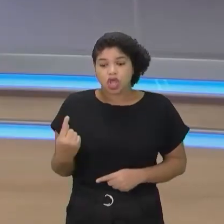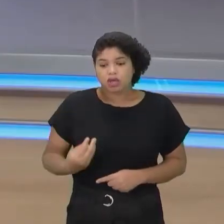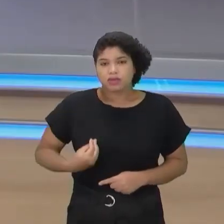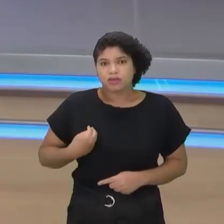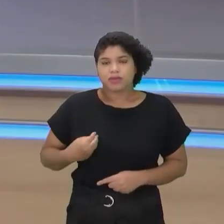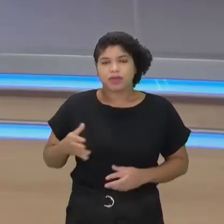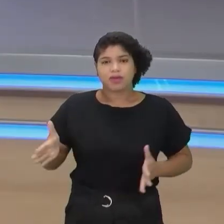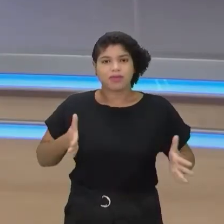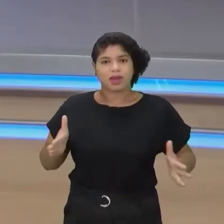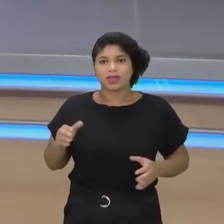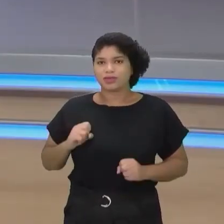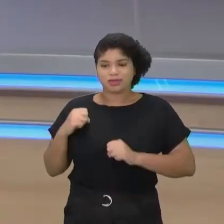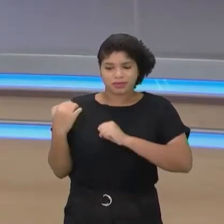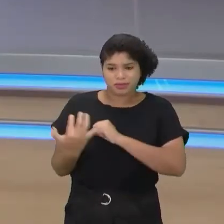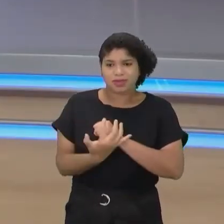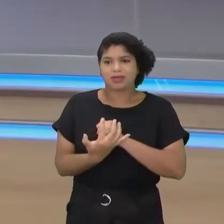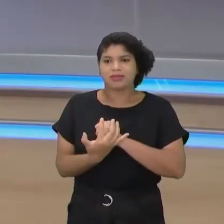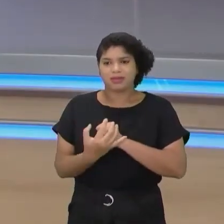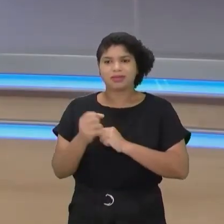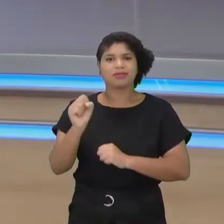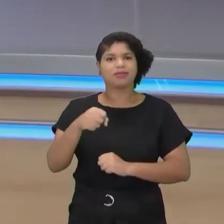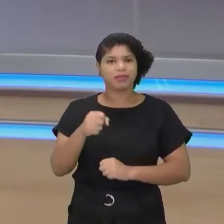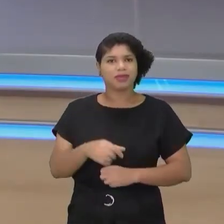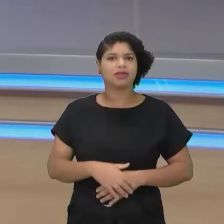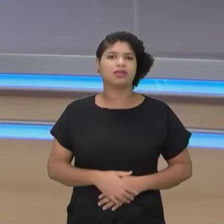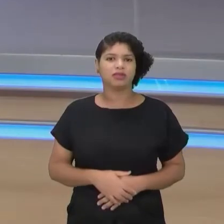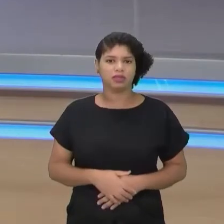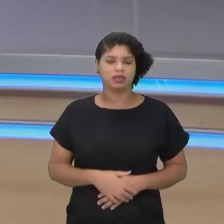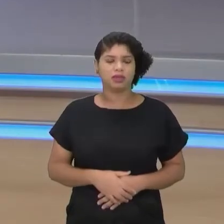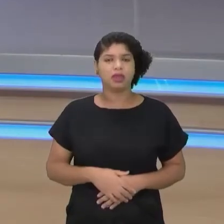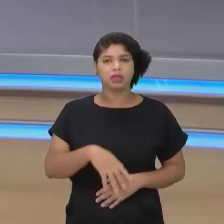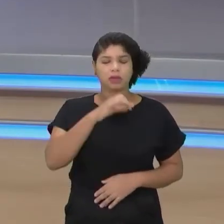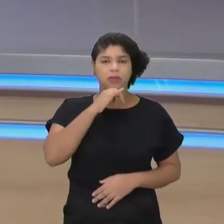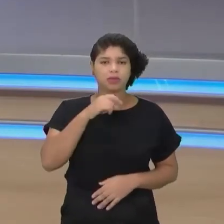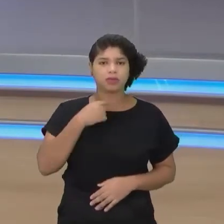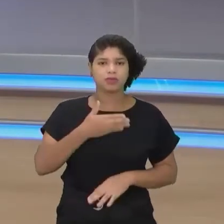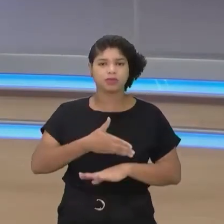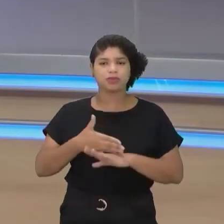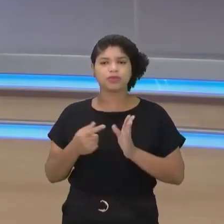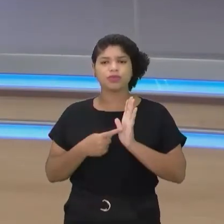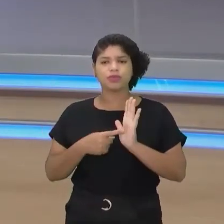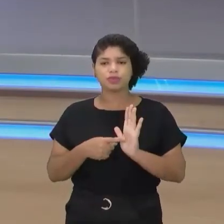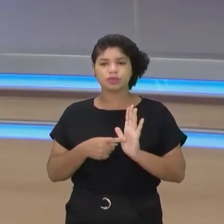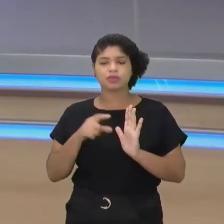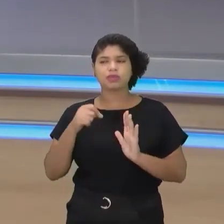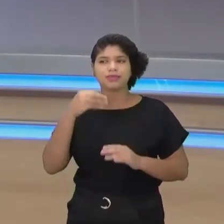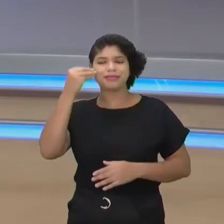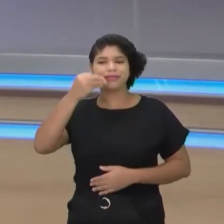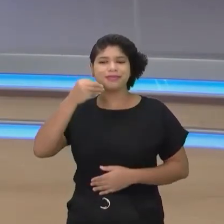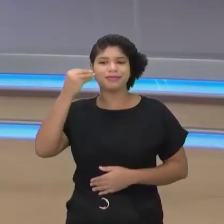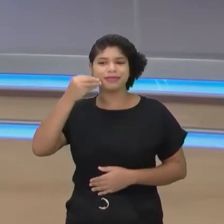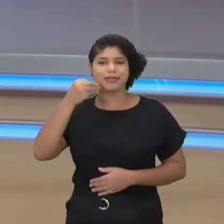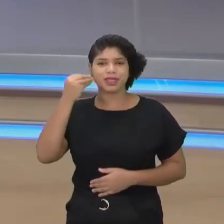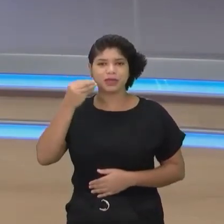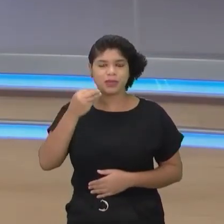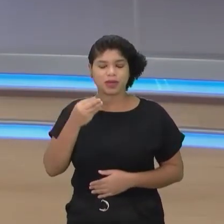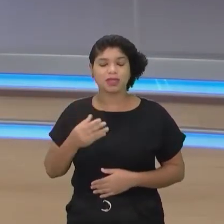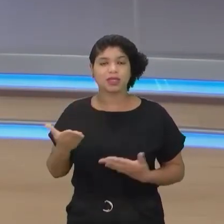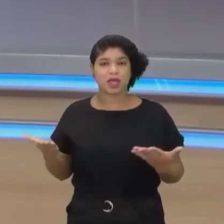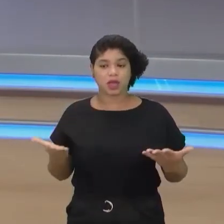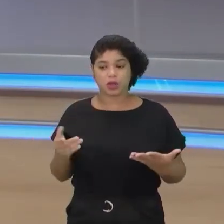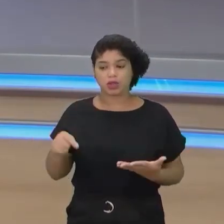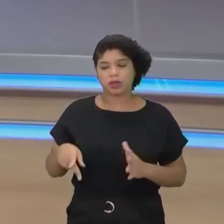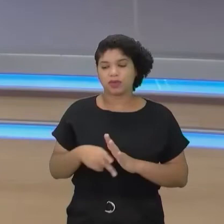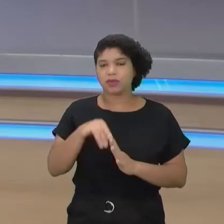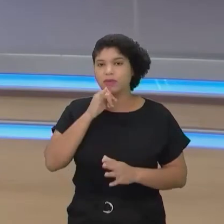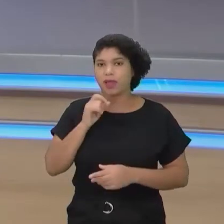nesse processo, né? Então, muitas vezes a gente traz essas experiências para vocês de olhar e falar, meu, o que